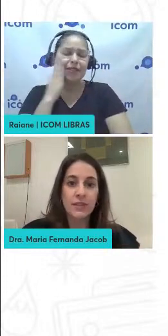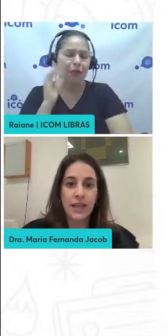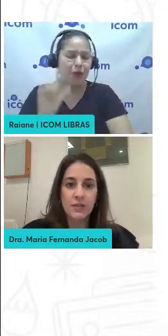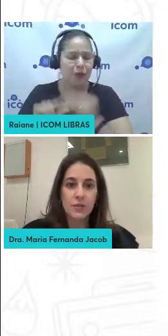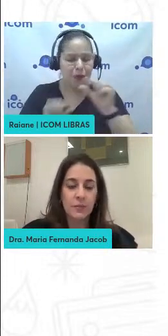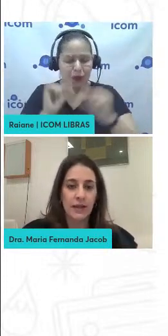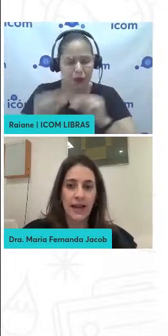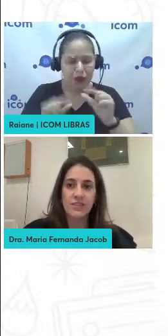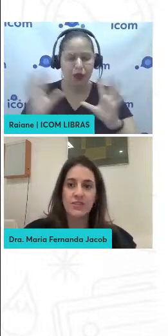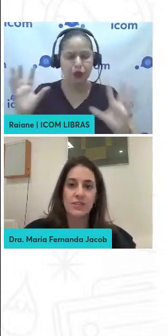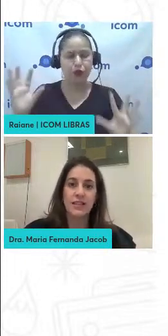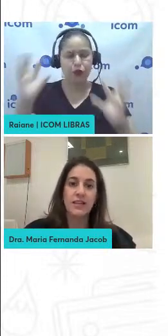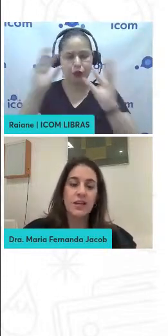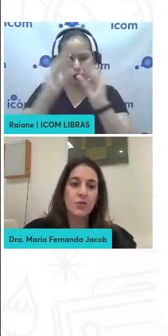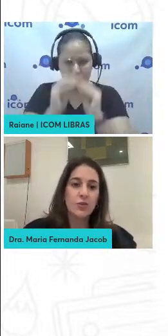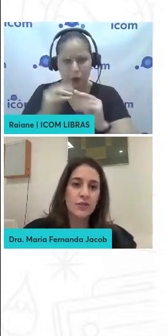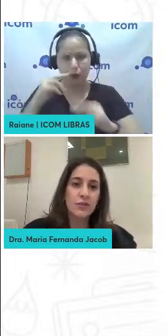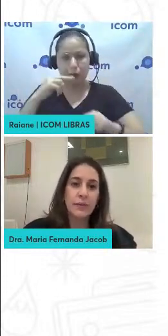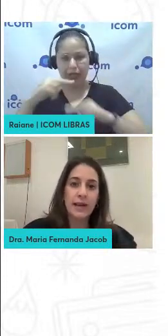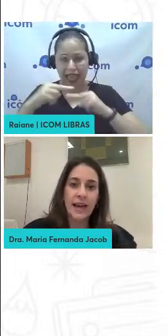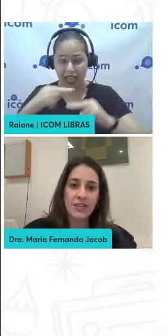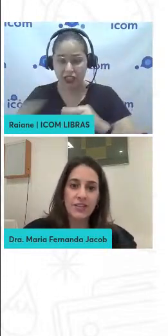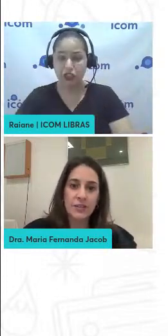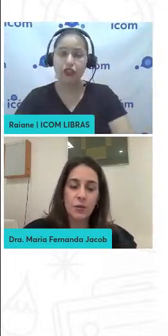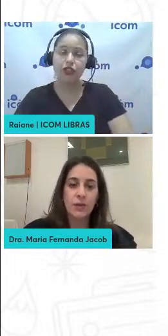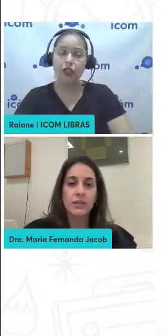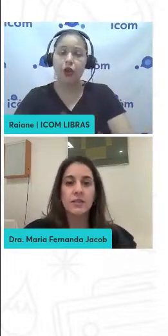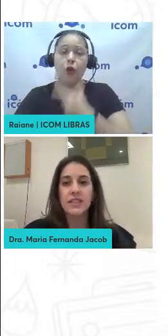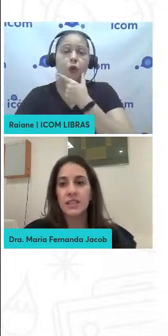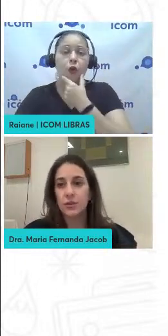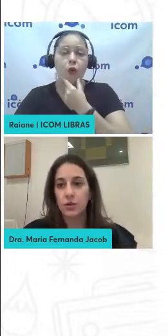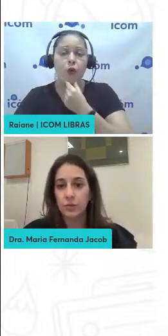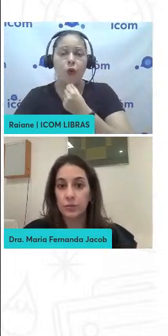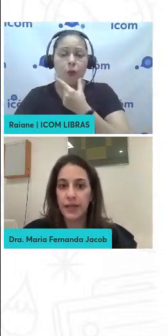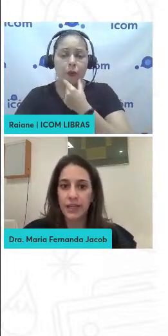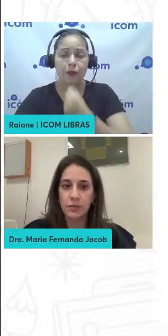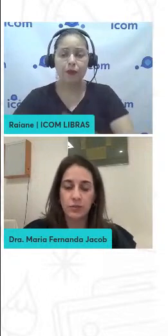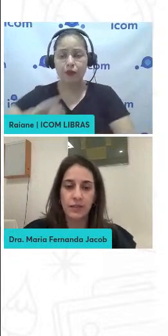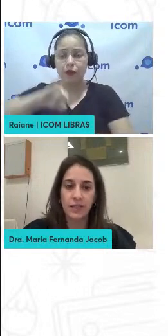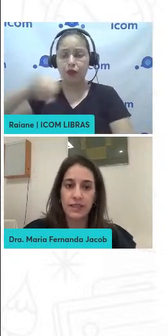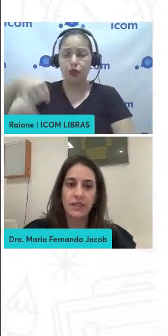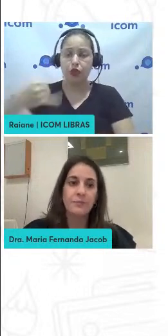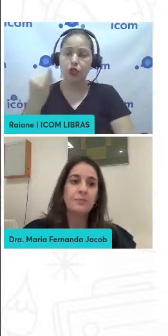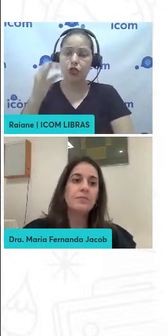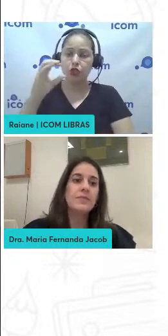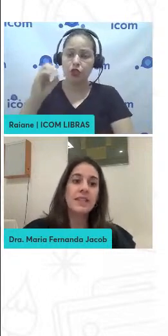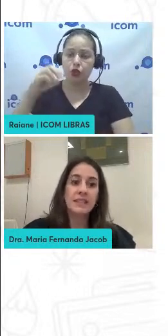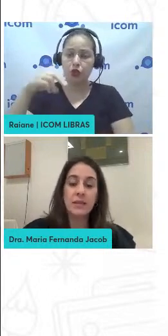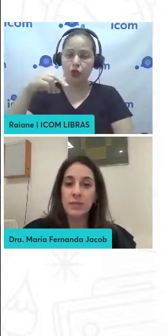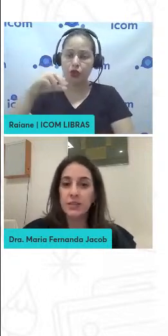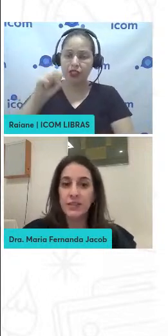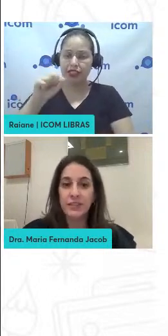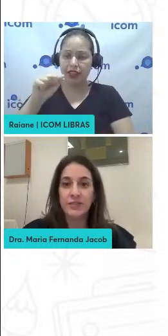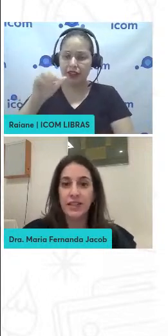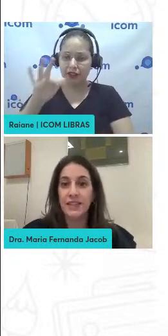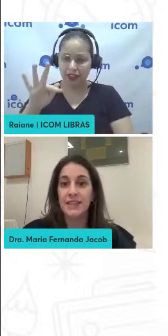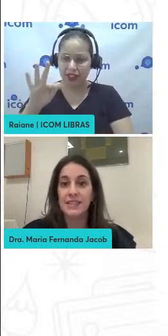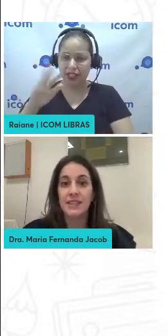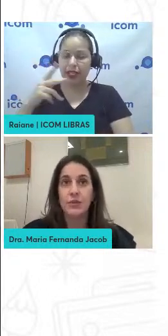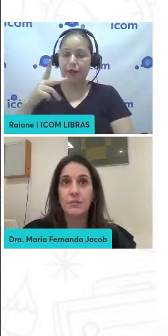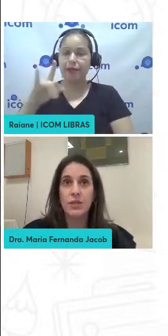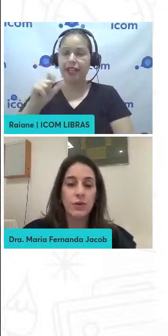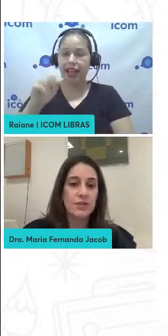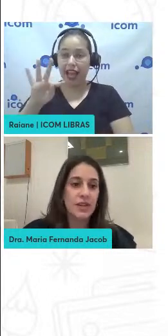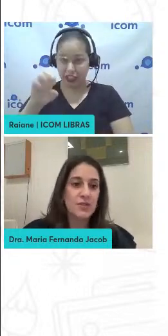do contexto do Pilates, né? O Joseph Pilates, quando ele criou o método dele, lembrando que ele